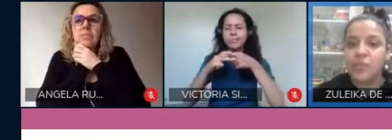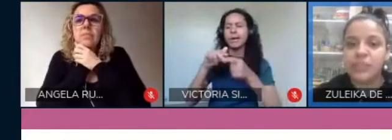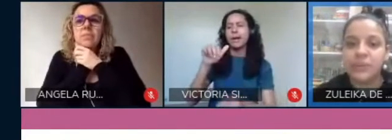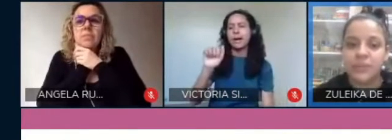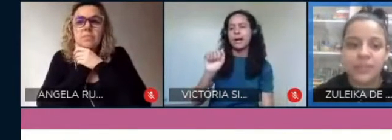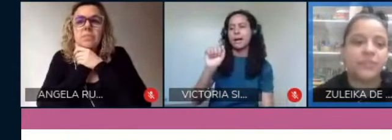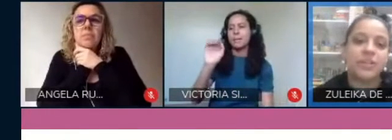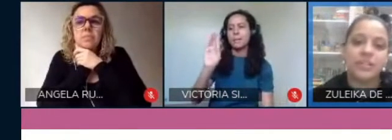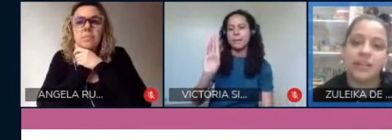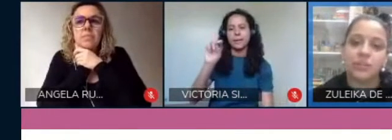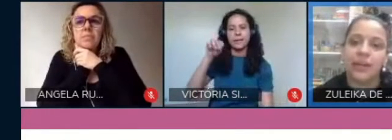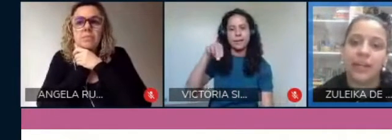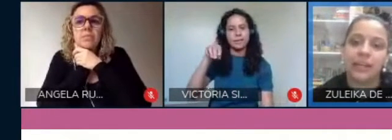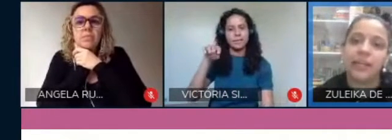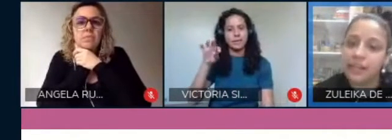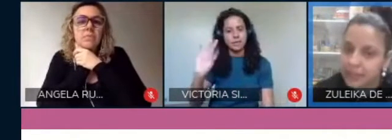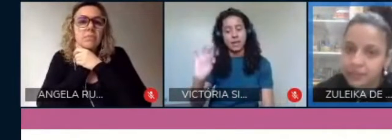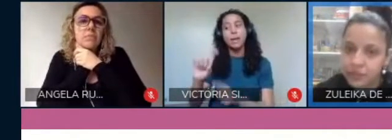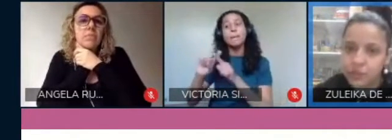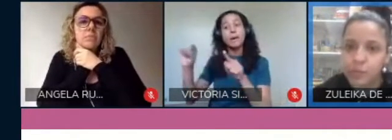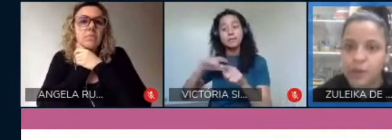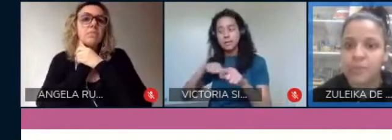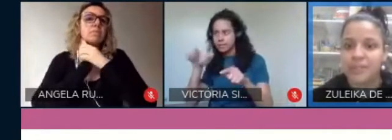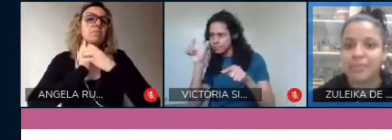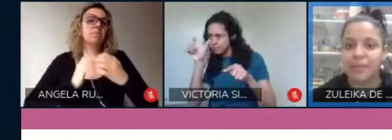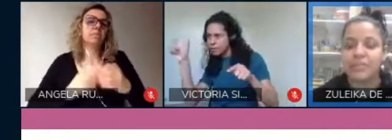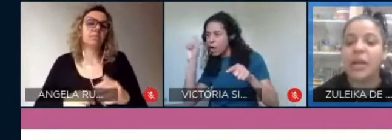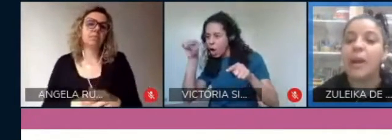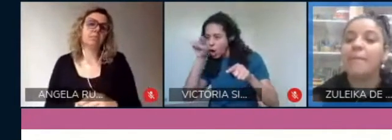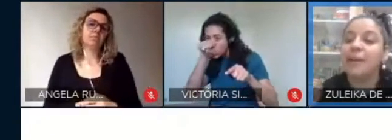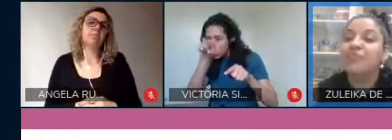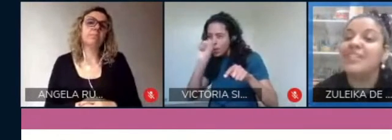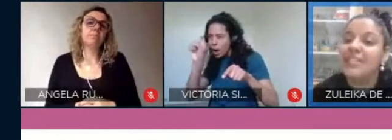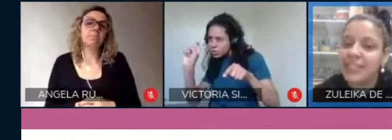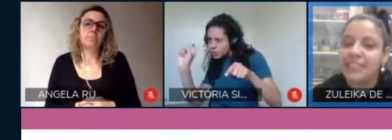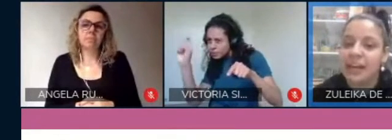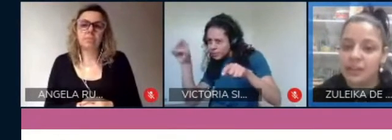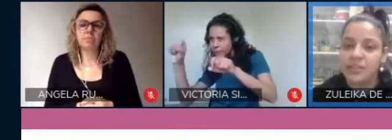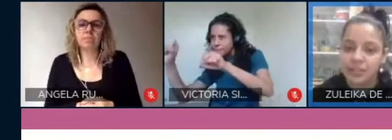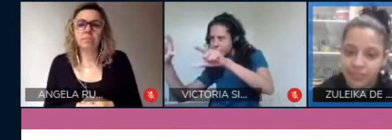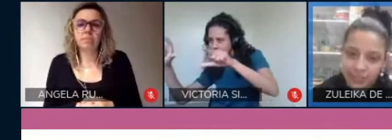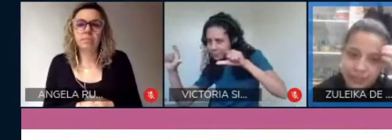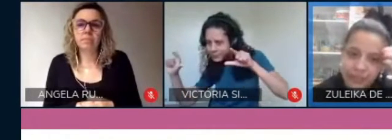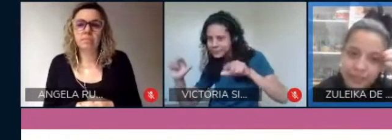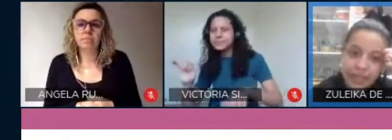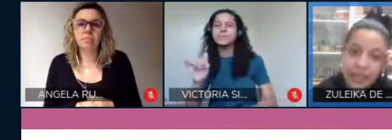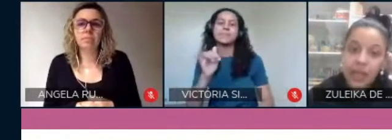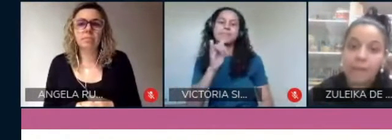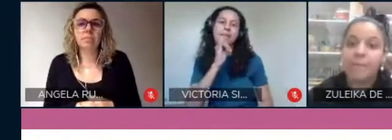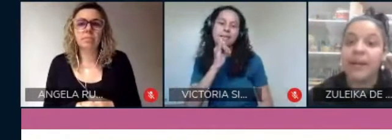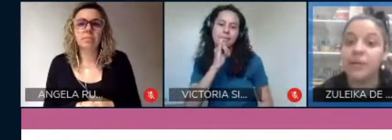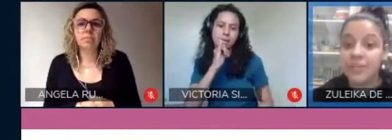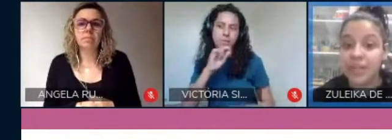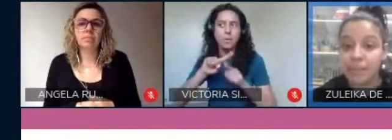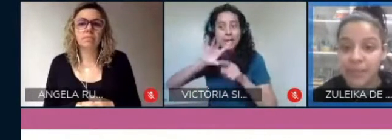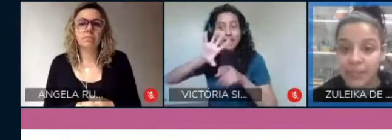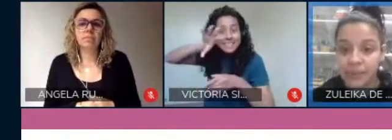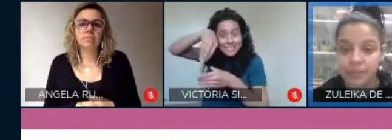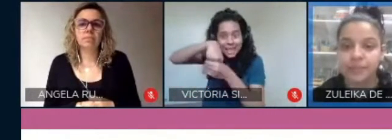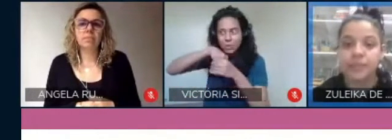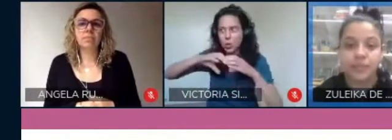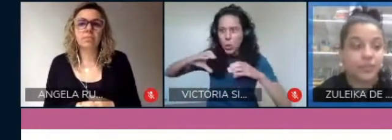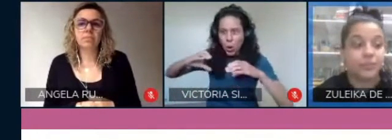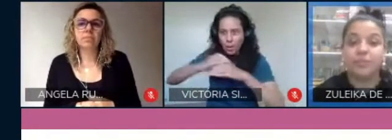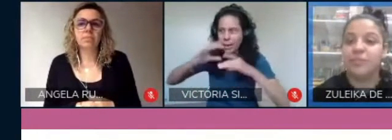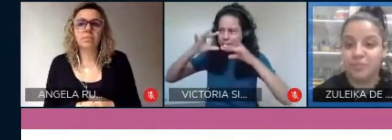Então, tem um botãozinho de acesso a ela dentro do próprio Sabe Mais, para facilitar a nossa vida. Para eu